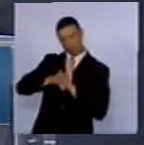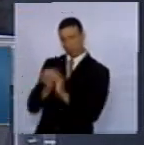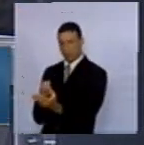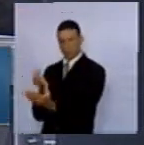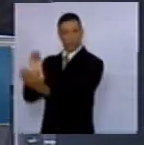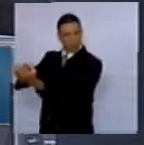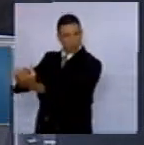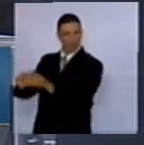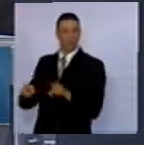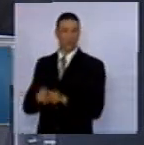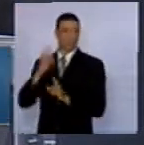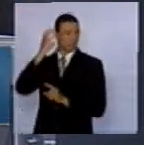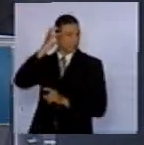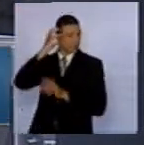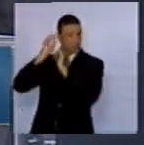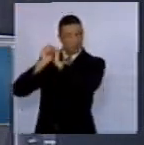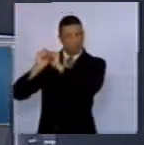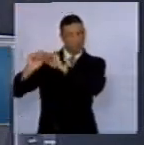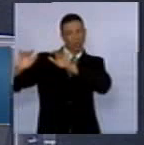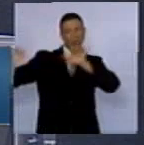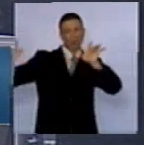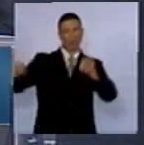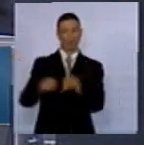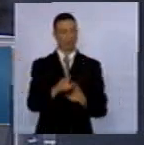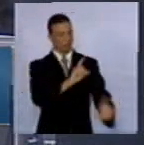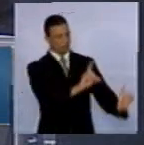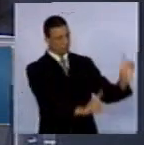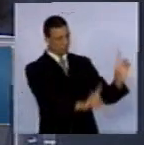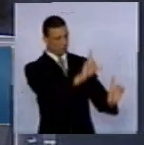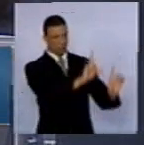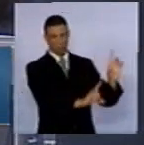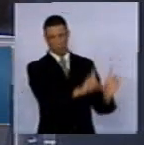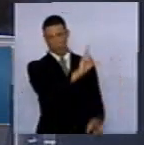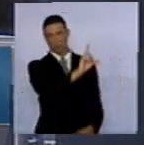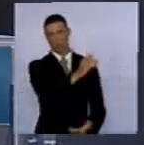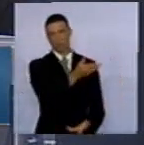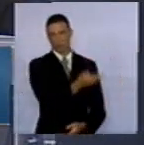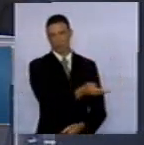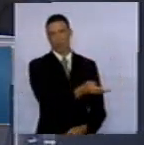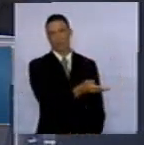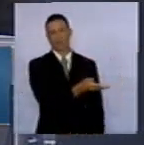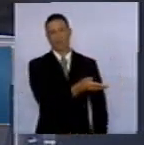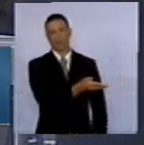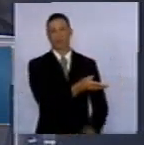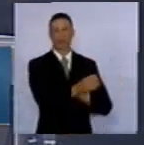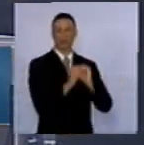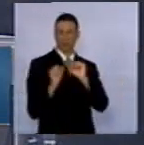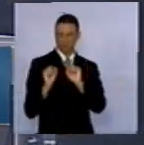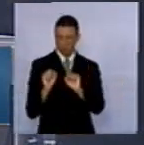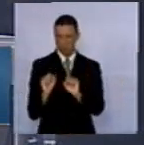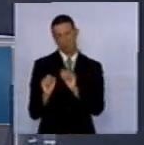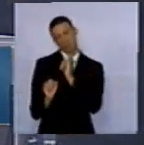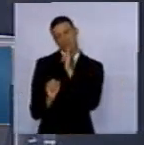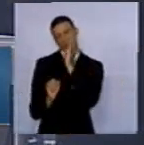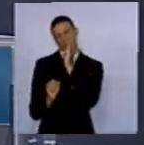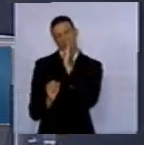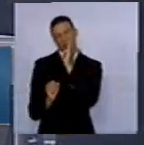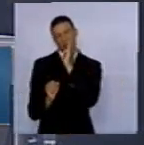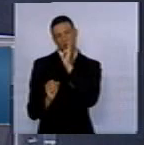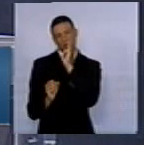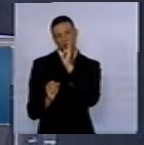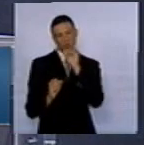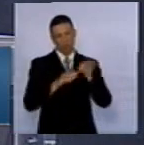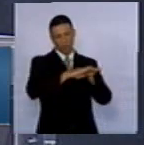e a Rádio Difusão sobretudo a Rádio Difusão do rádio da televisão que pode ser que normalmente é